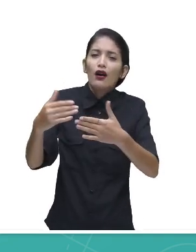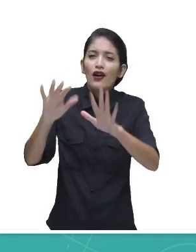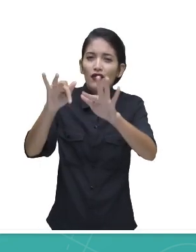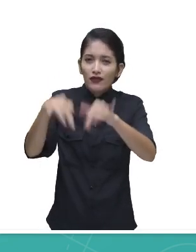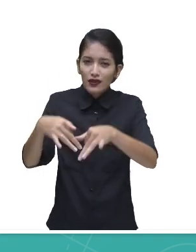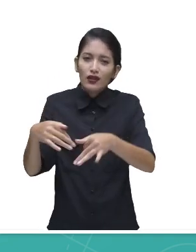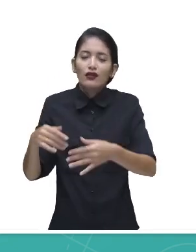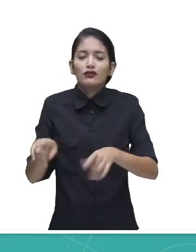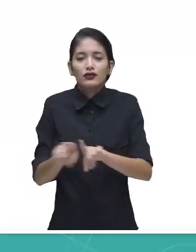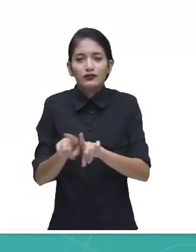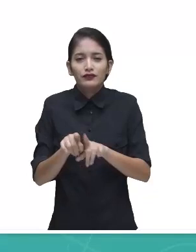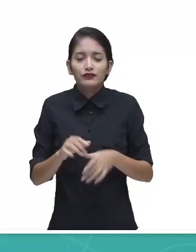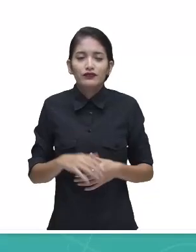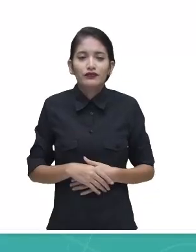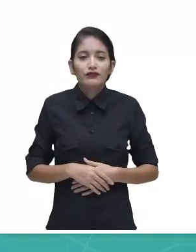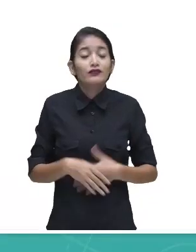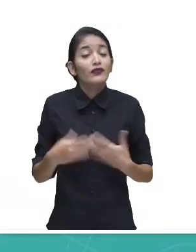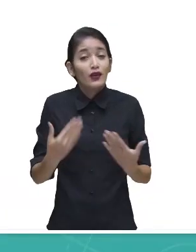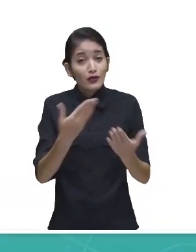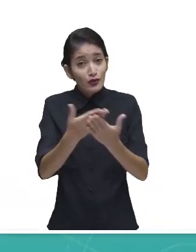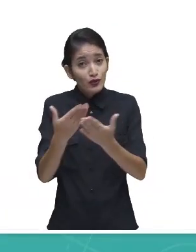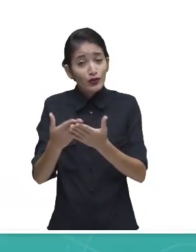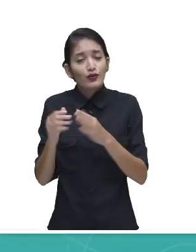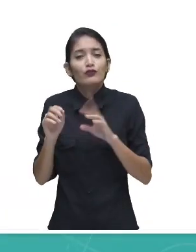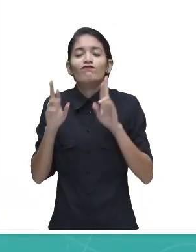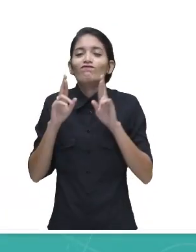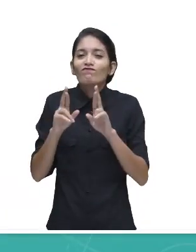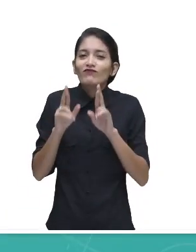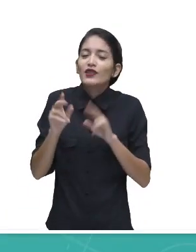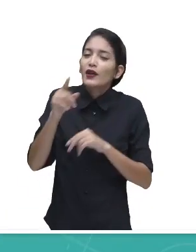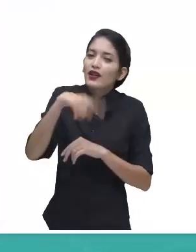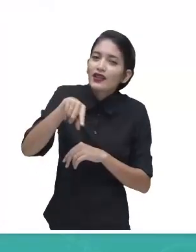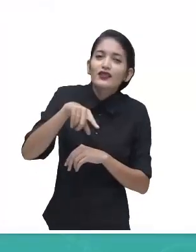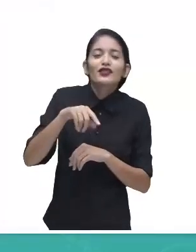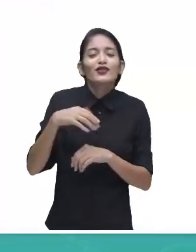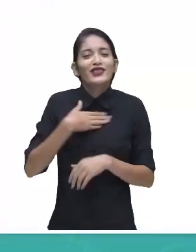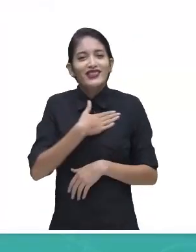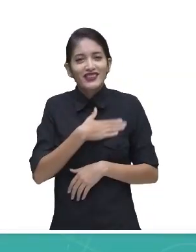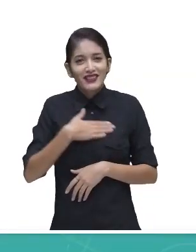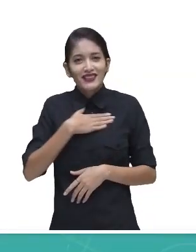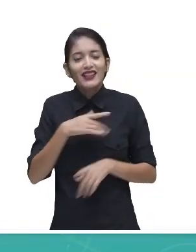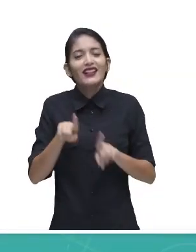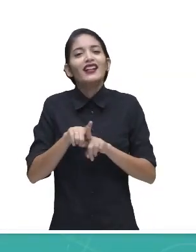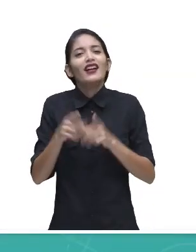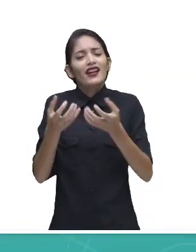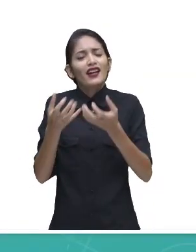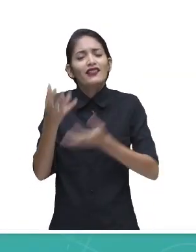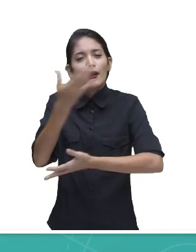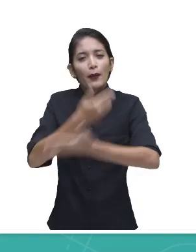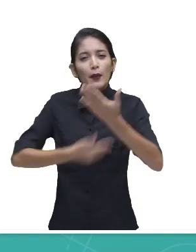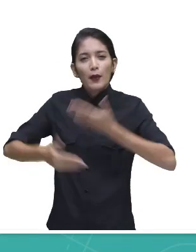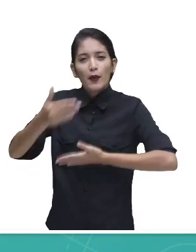gente? Então, essa foi a nossa aula. Espero que vocês tenham gostado. Quero ver aí a participação de